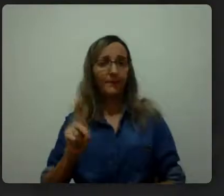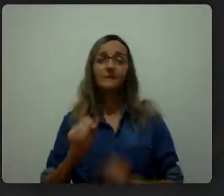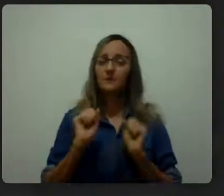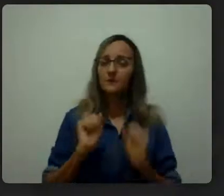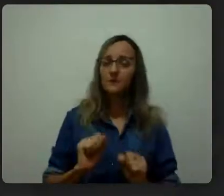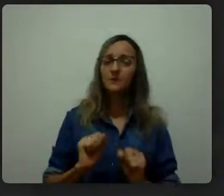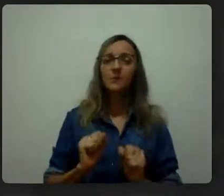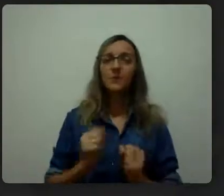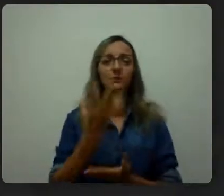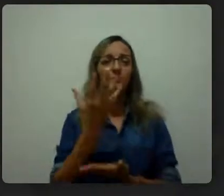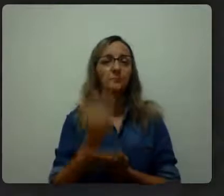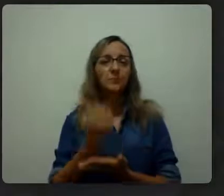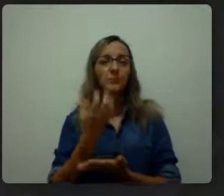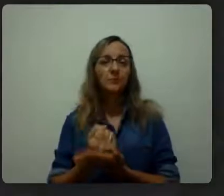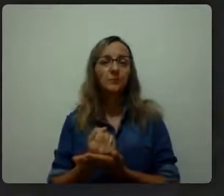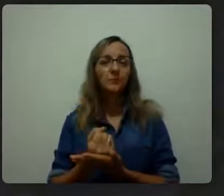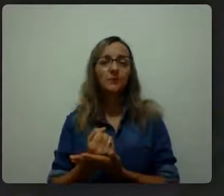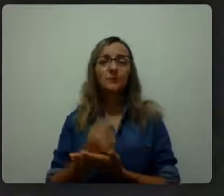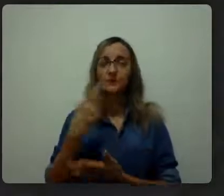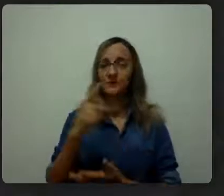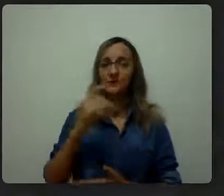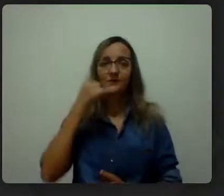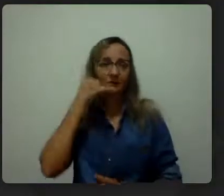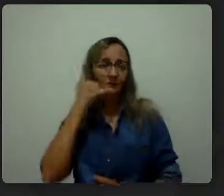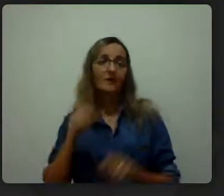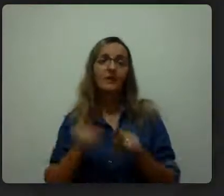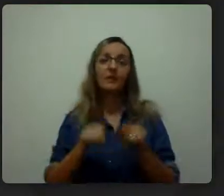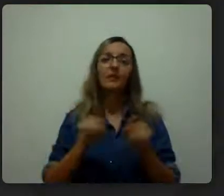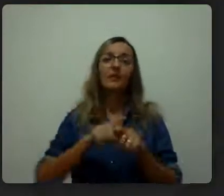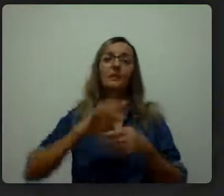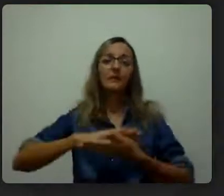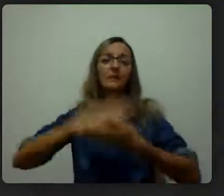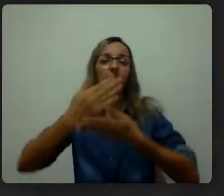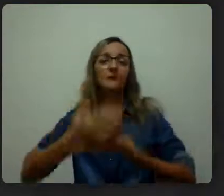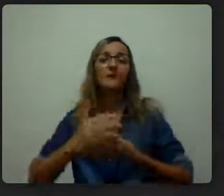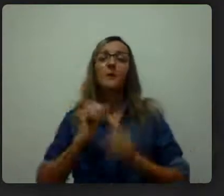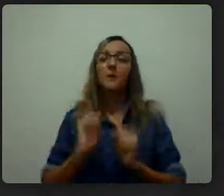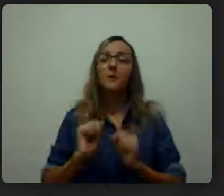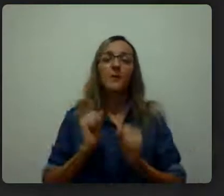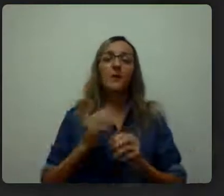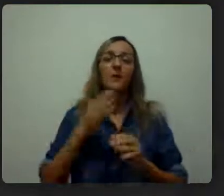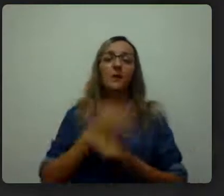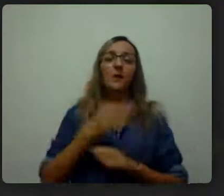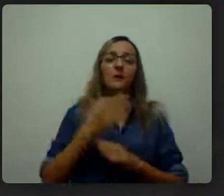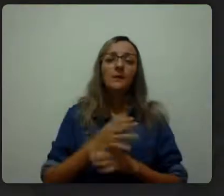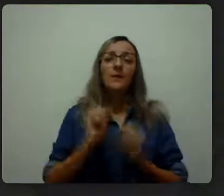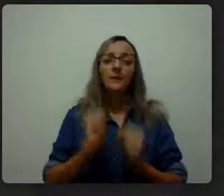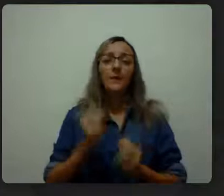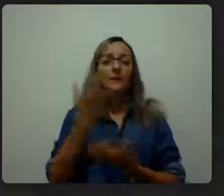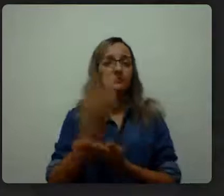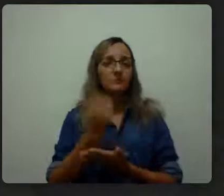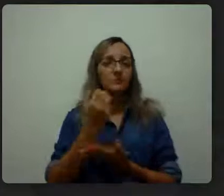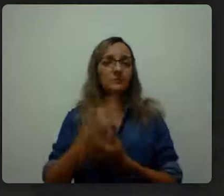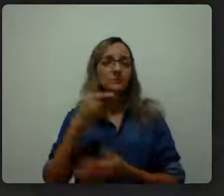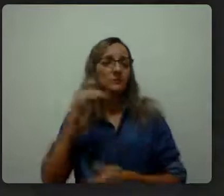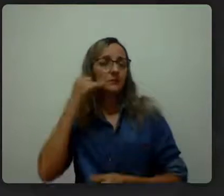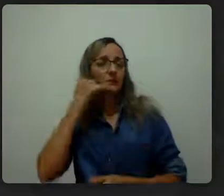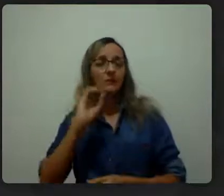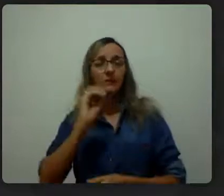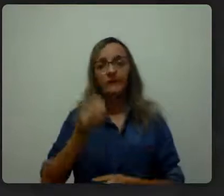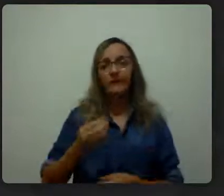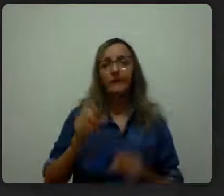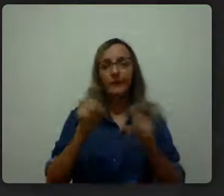Tá dentro do Arts. Quem ainda não tá, manda e-mailzinho lá que a gente coloca, porque acho que a comunicação fica ali mais rápida para a gente passar esses avisos,